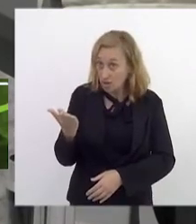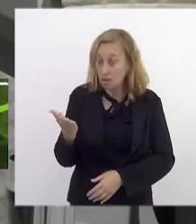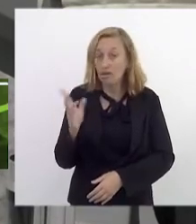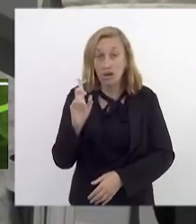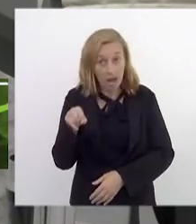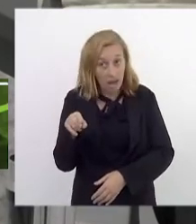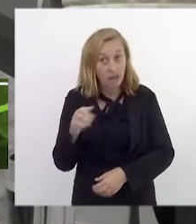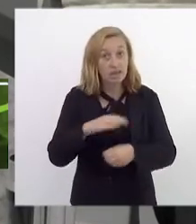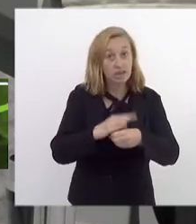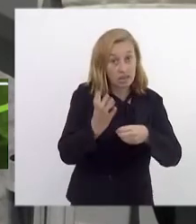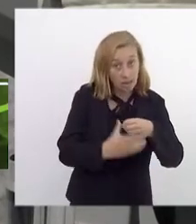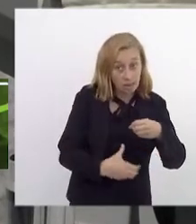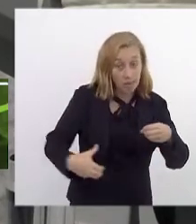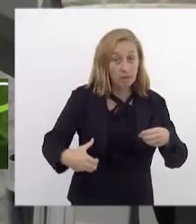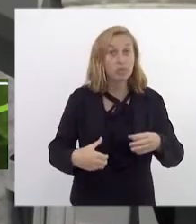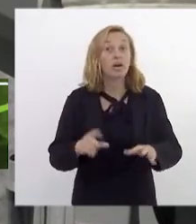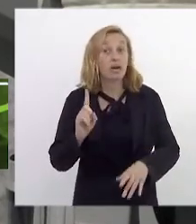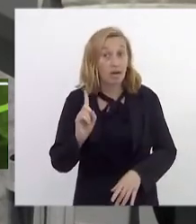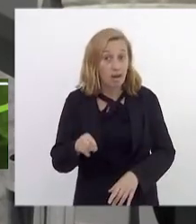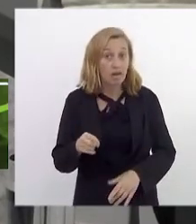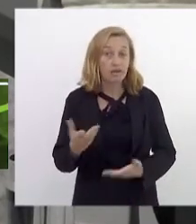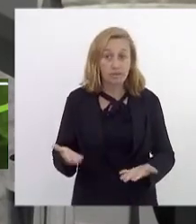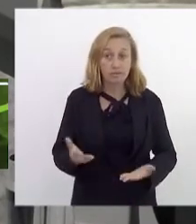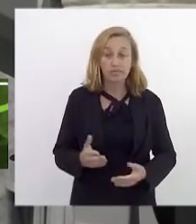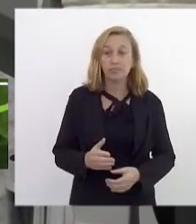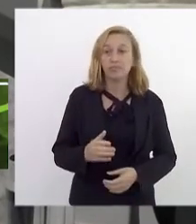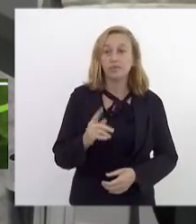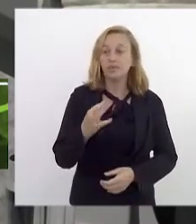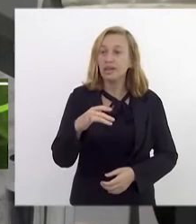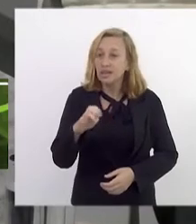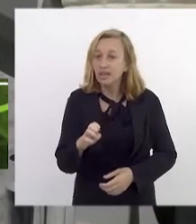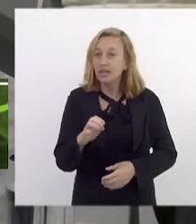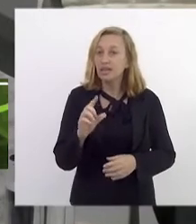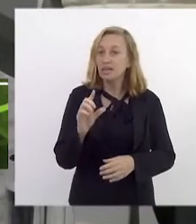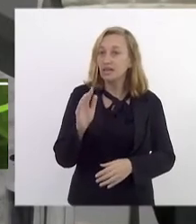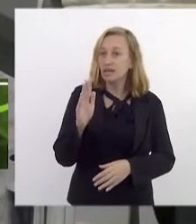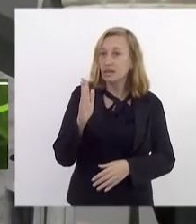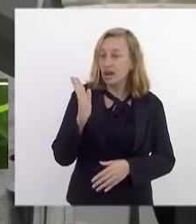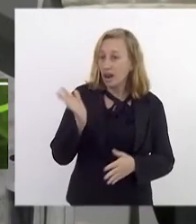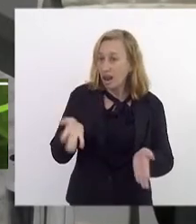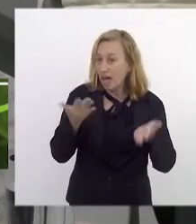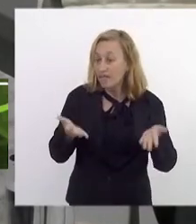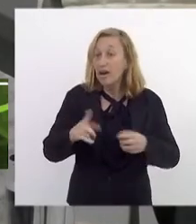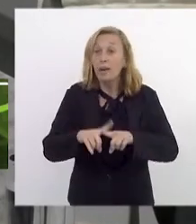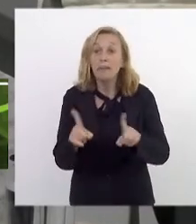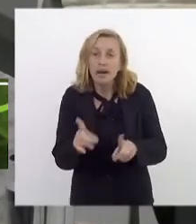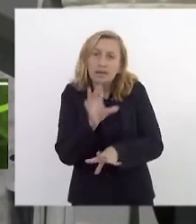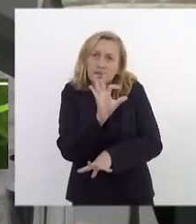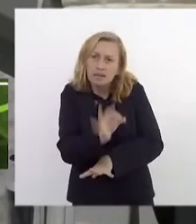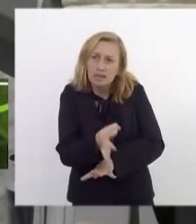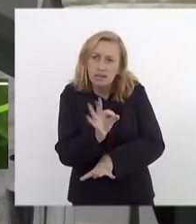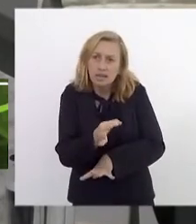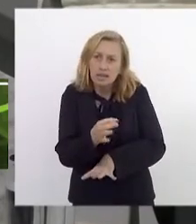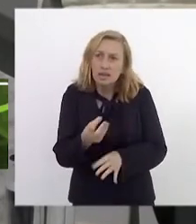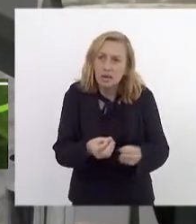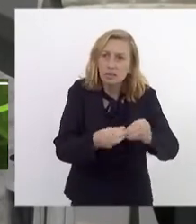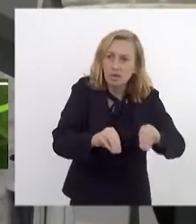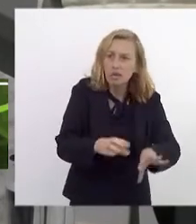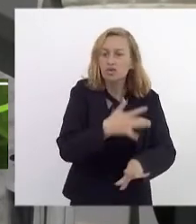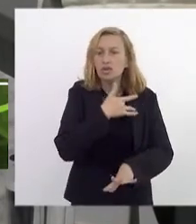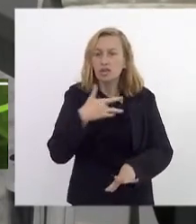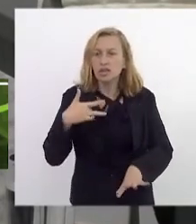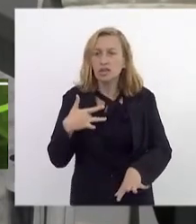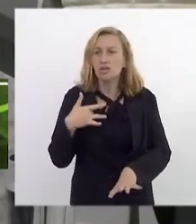é saneamento básico. Né? Isso é, claro, foi hepatite mais branda, enfim. Mas, de fato, prejudica a saúde